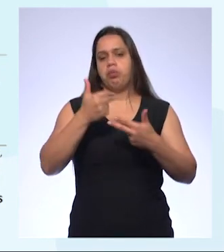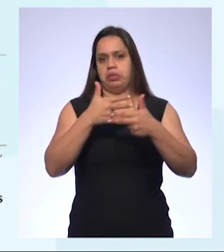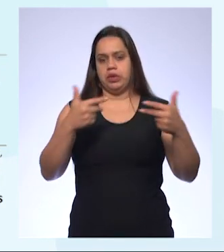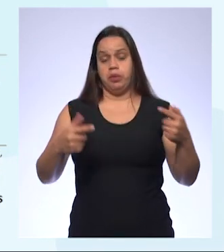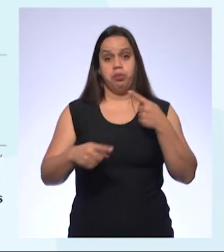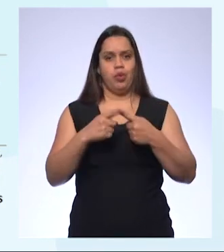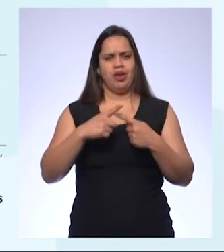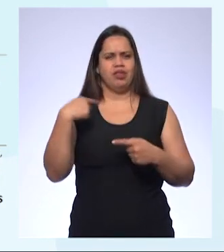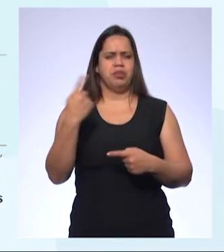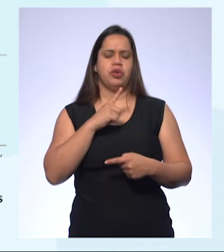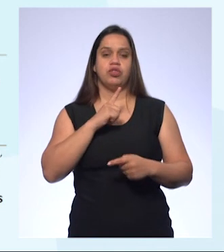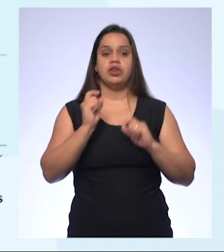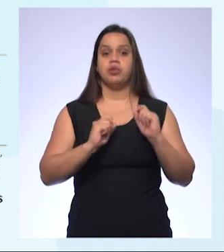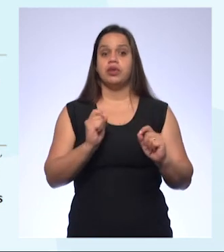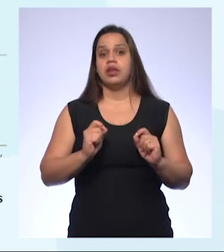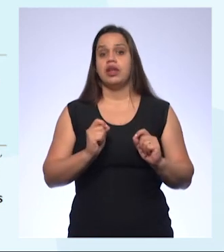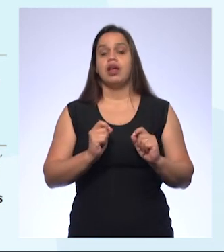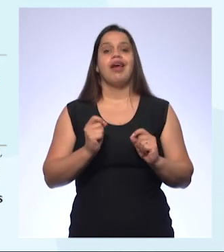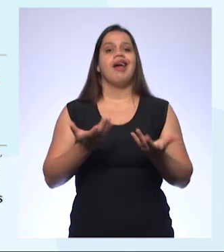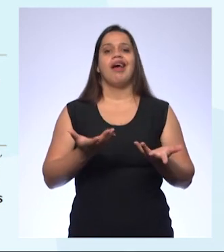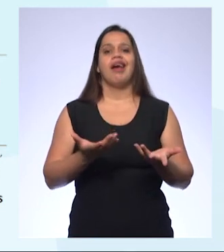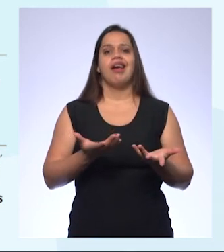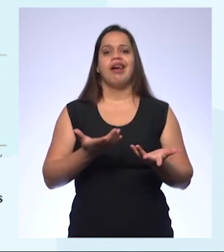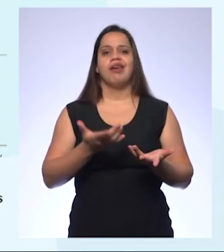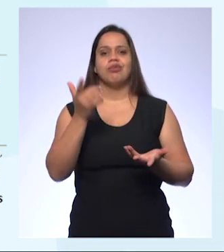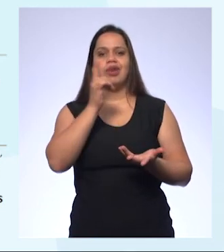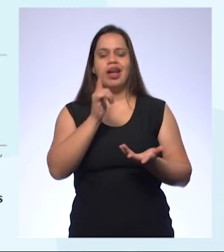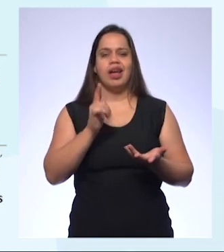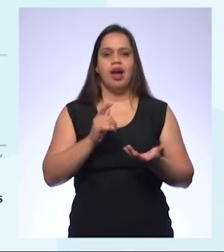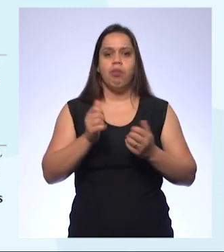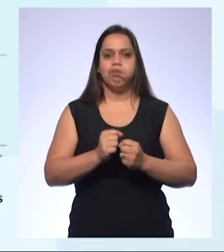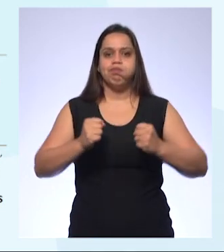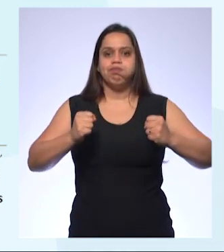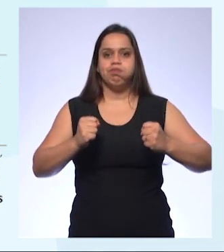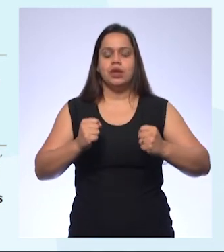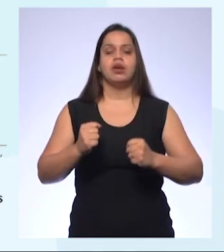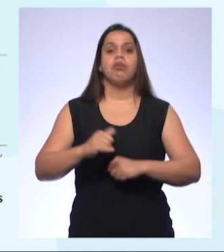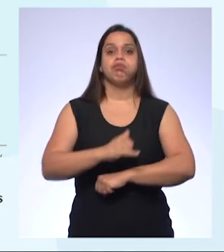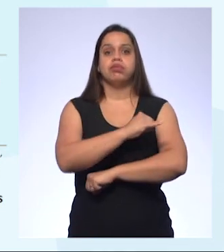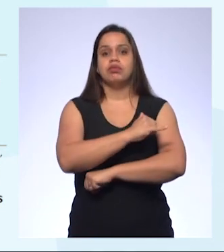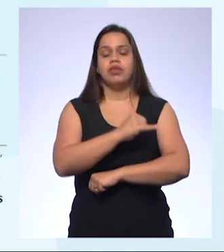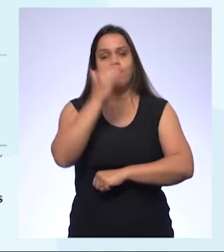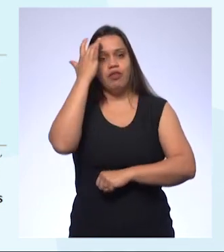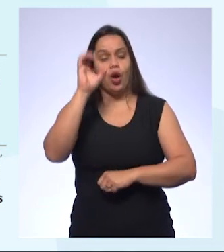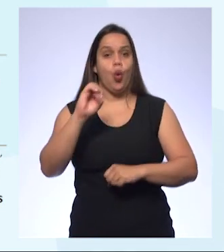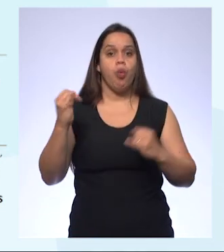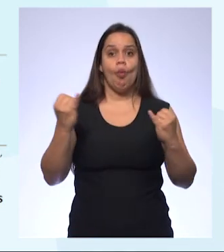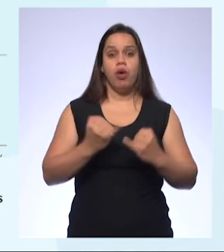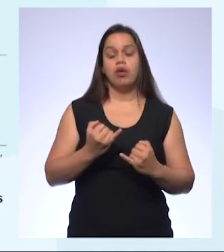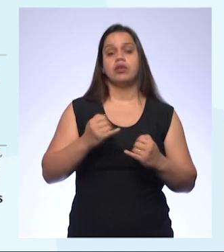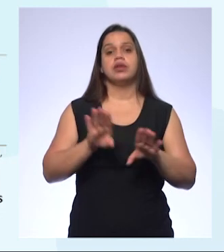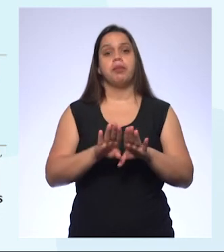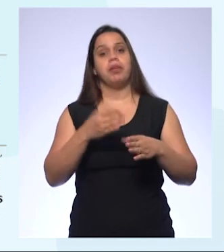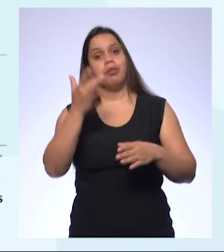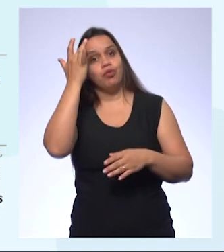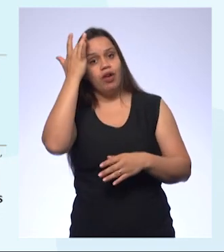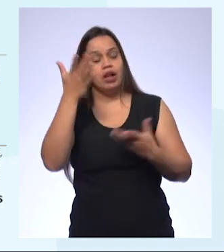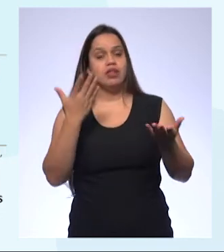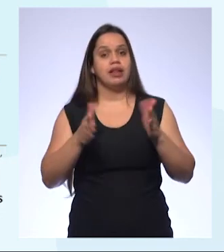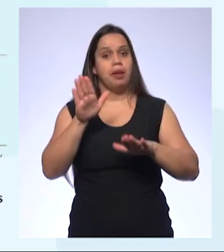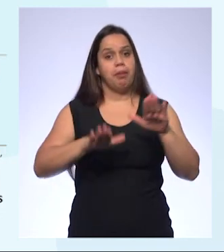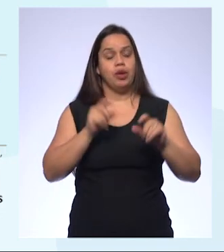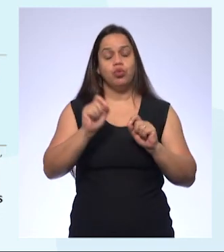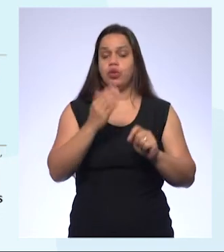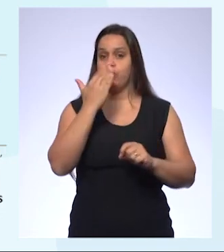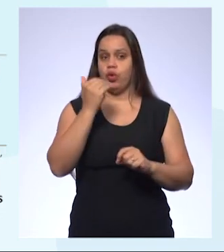peso muito fácil ou perde peso muito fácil, e isso está relacionado ao que a gente consome. Tá? Então aí, ó, de acordo com essa pirâmide, ó, o que está